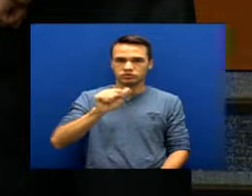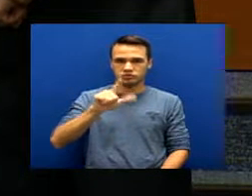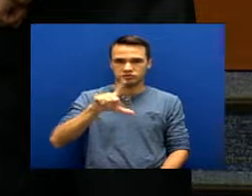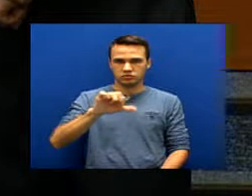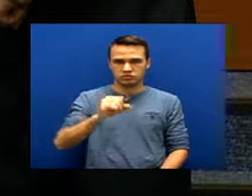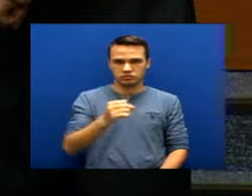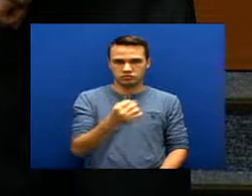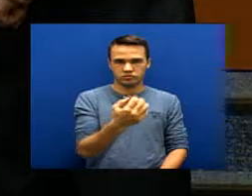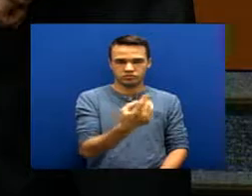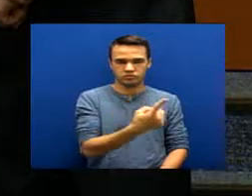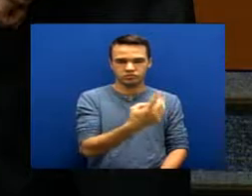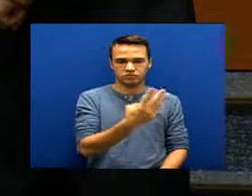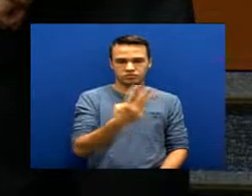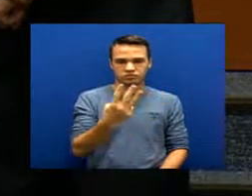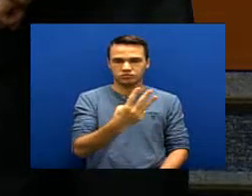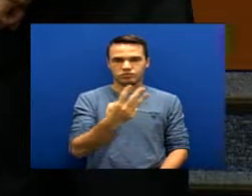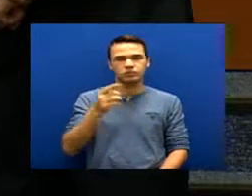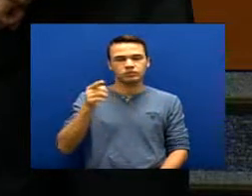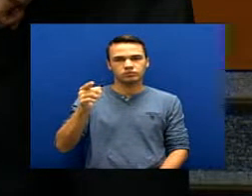passar.